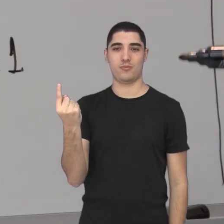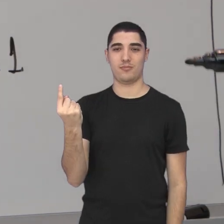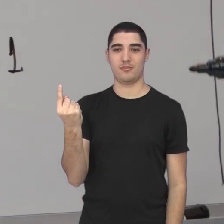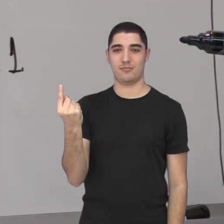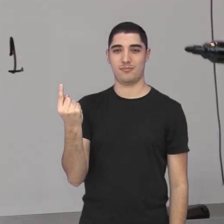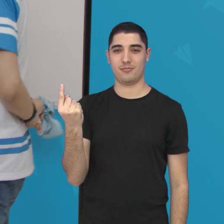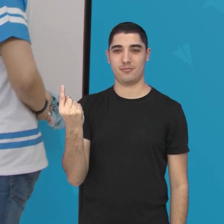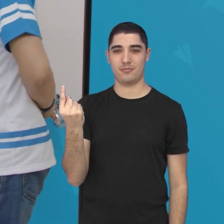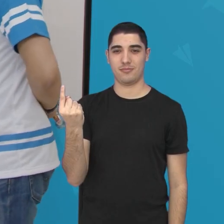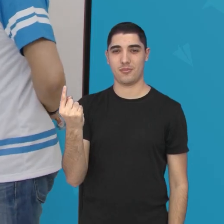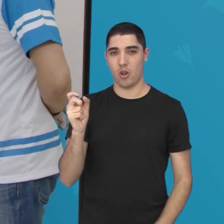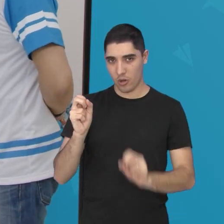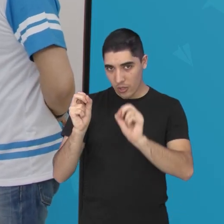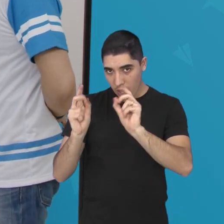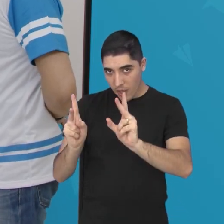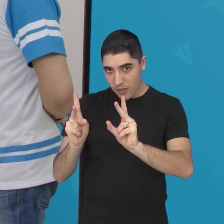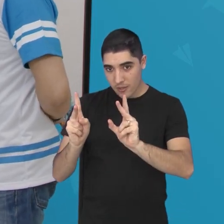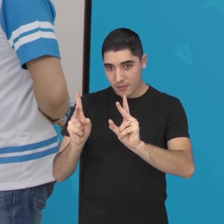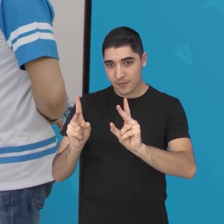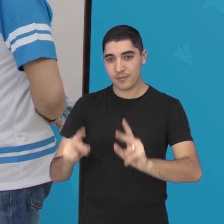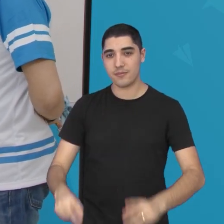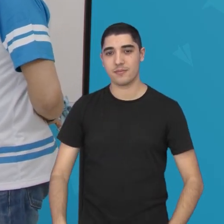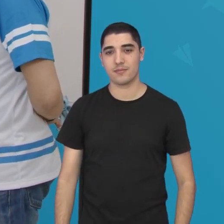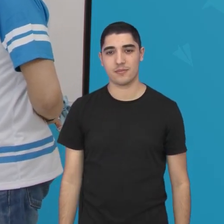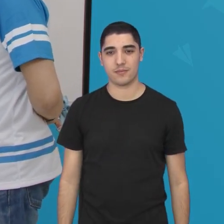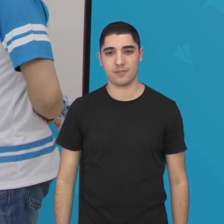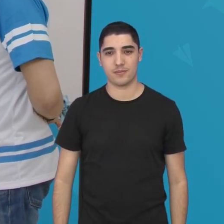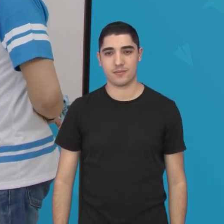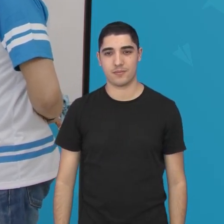1. Ok?